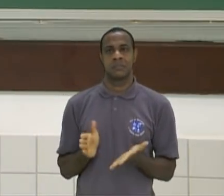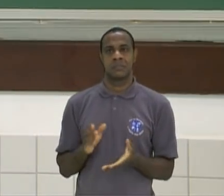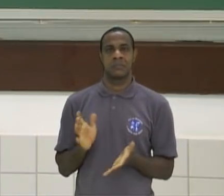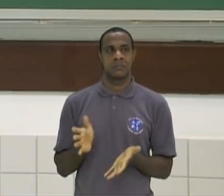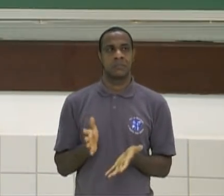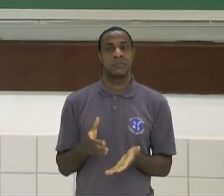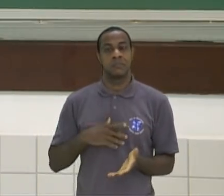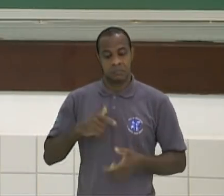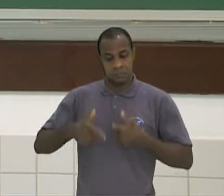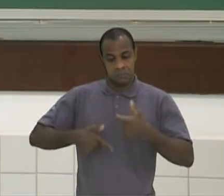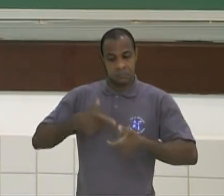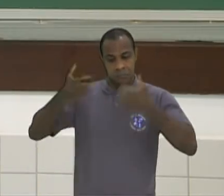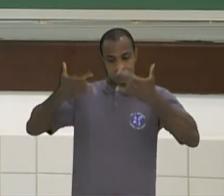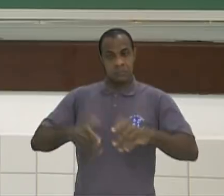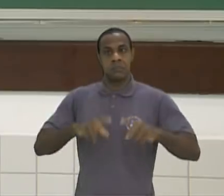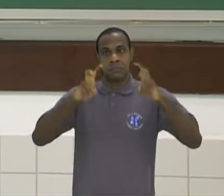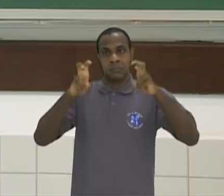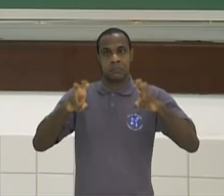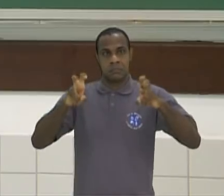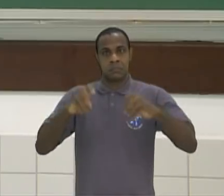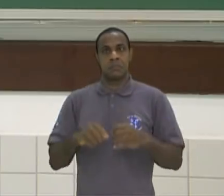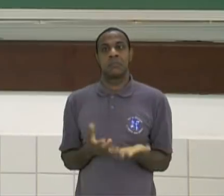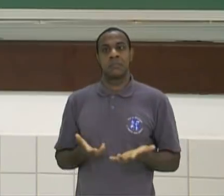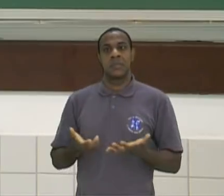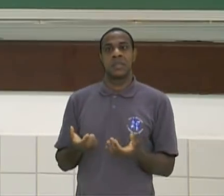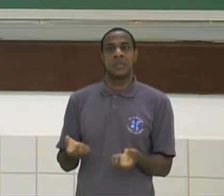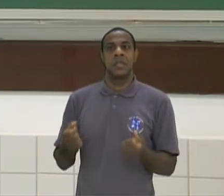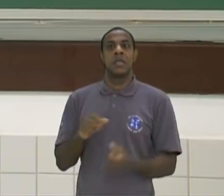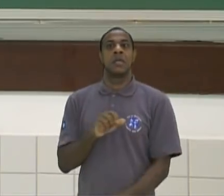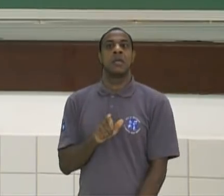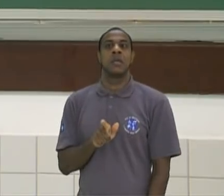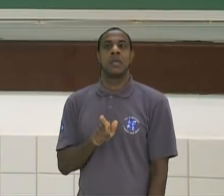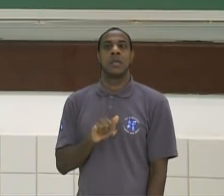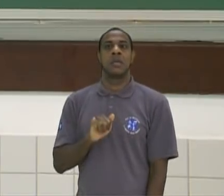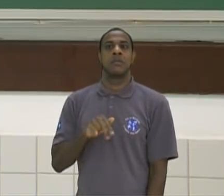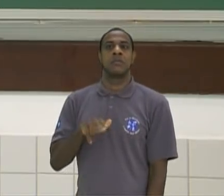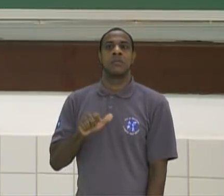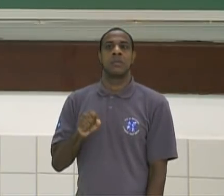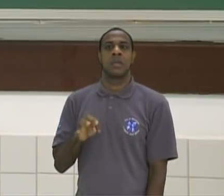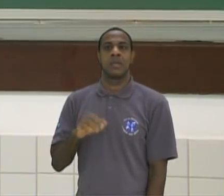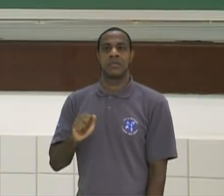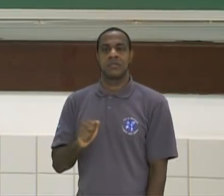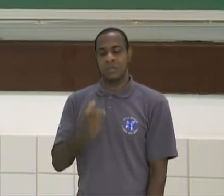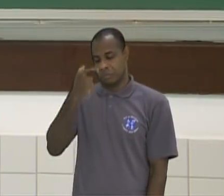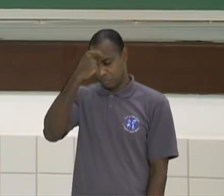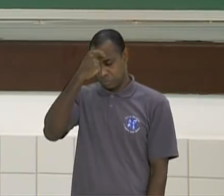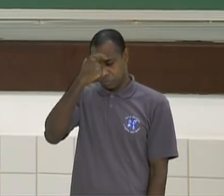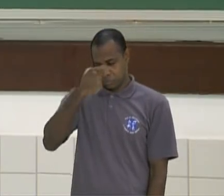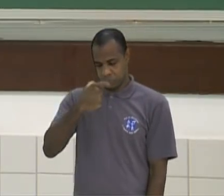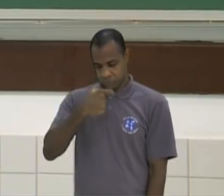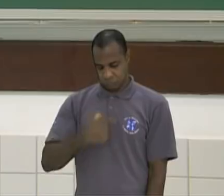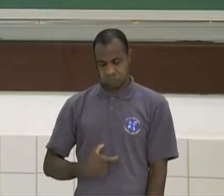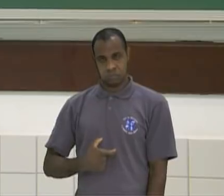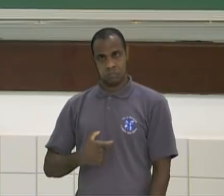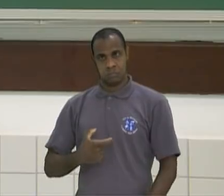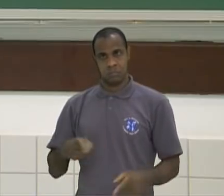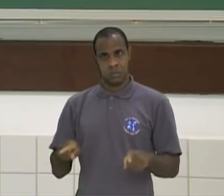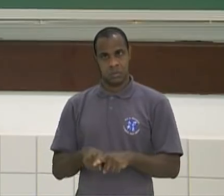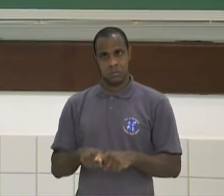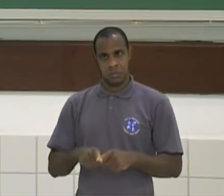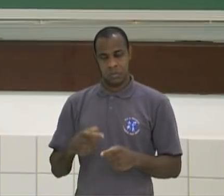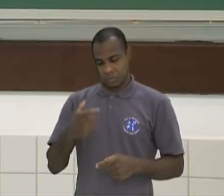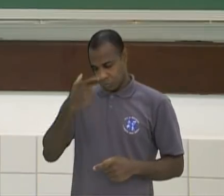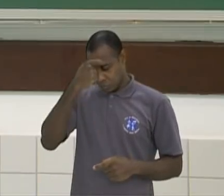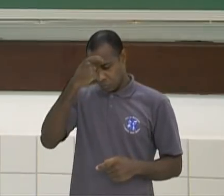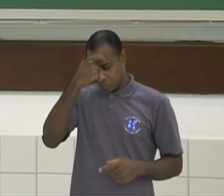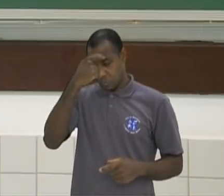estamos trabalhando o tema das ginásticas, especificamente as ginásticas de conscientização corporal. Hoje o tema de aula, da